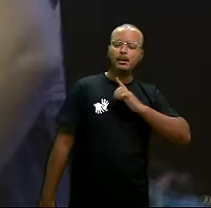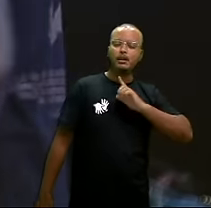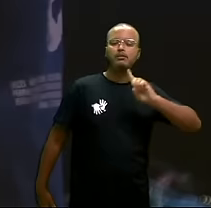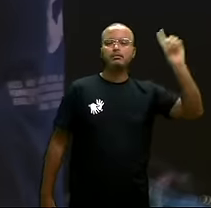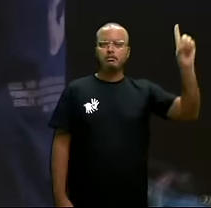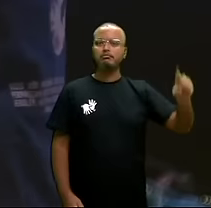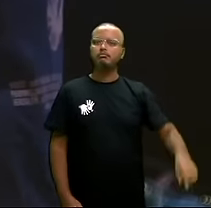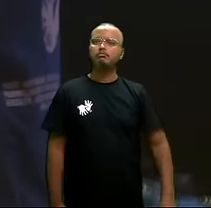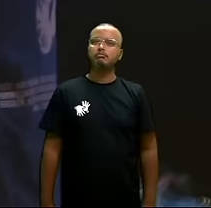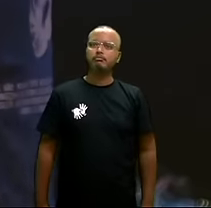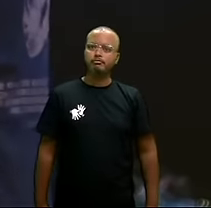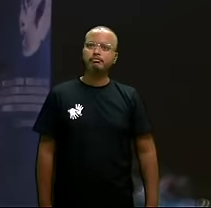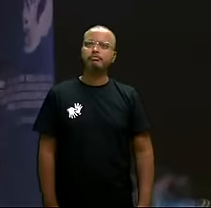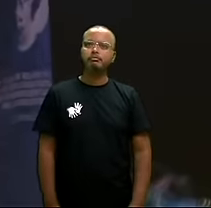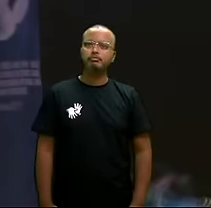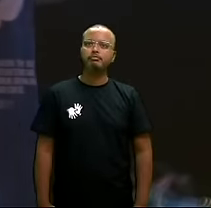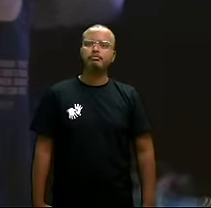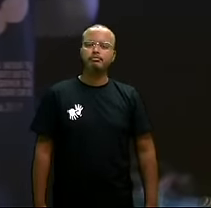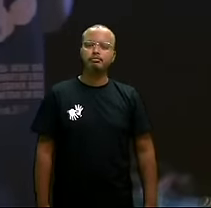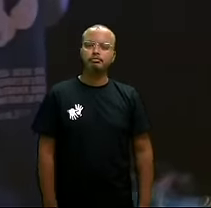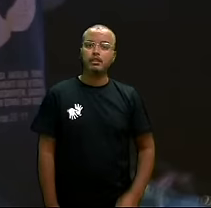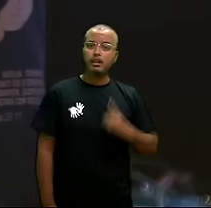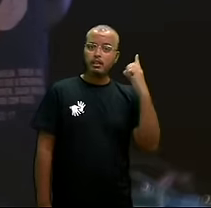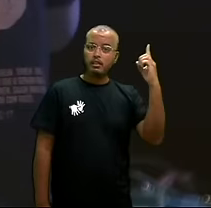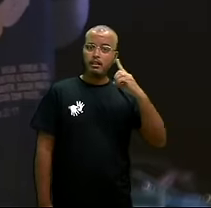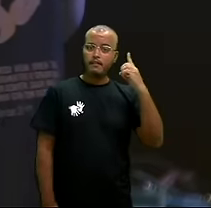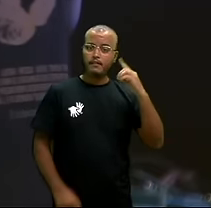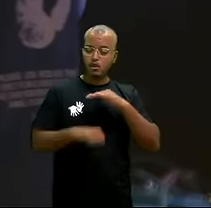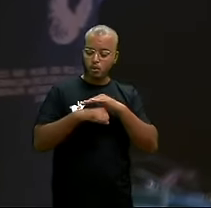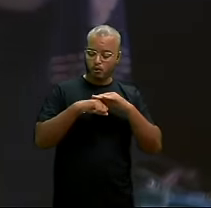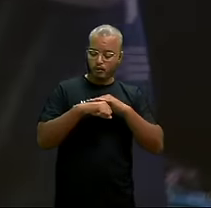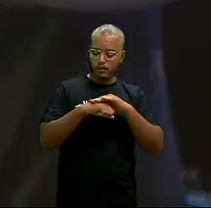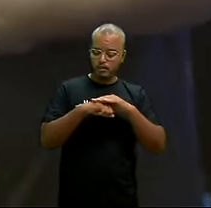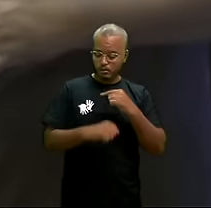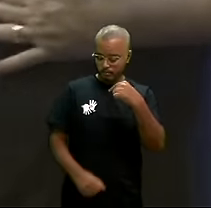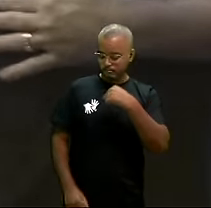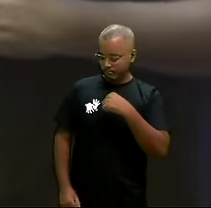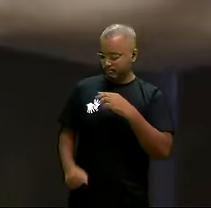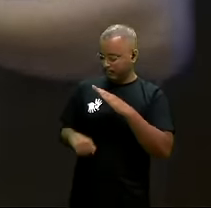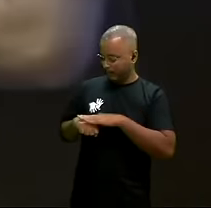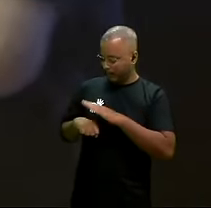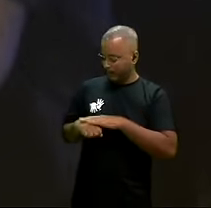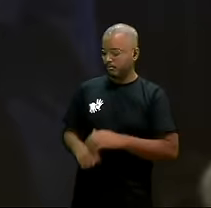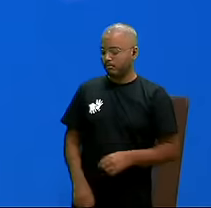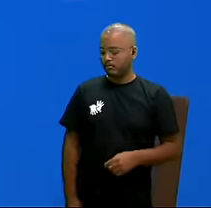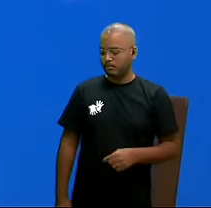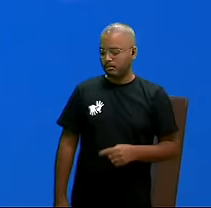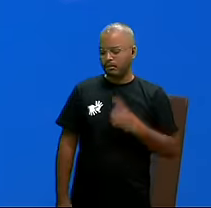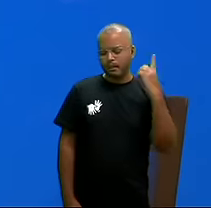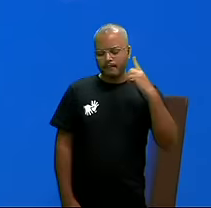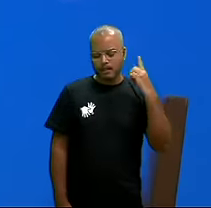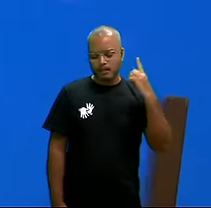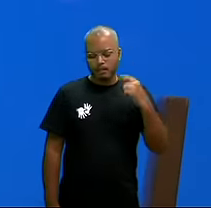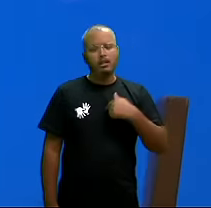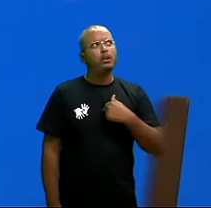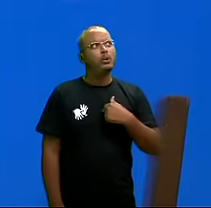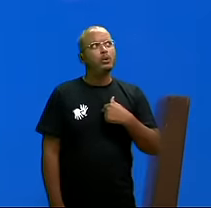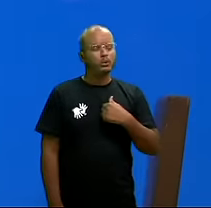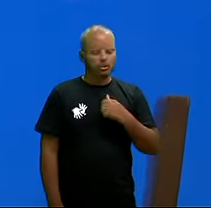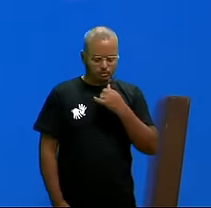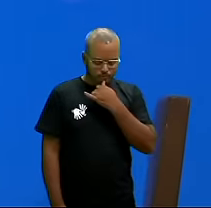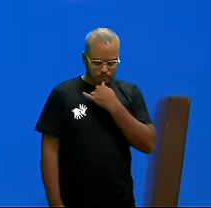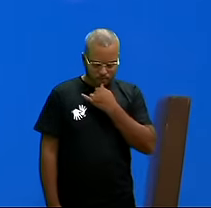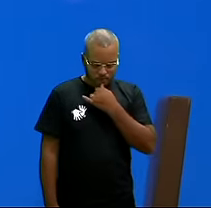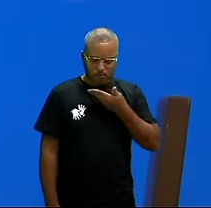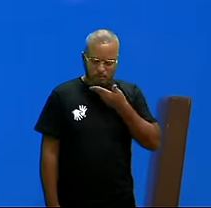aqui? Isso é Davi conversando com ele mesmo. Por que você está triste? Hã? Fica bem, levanta a